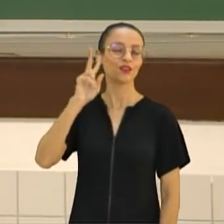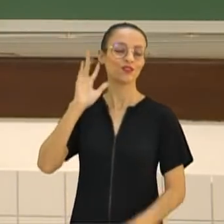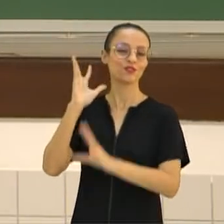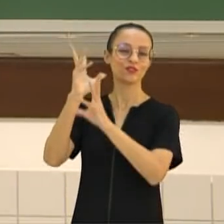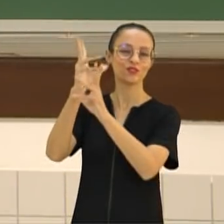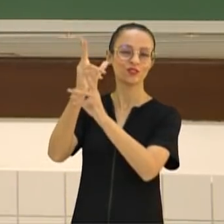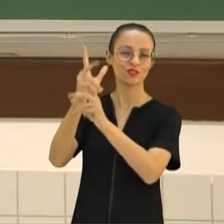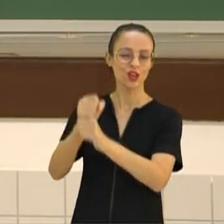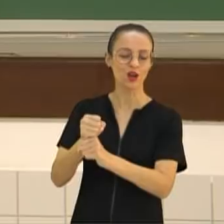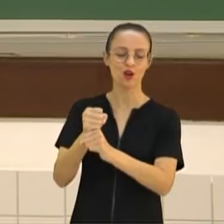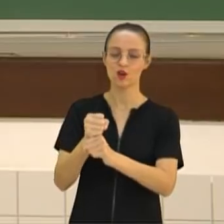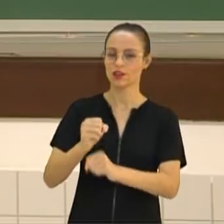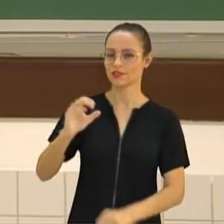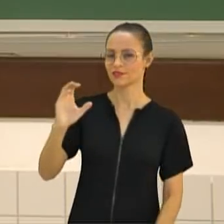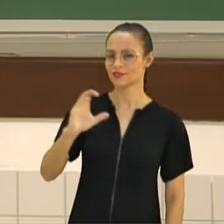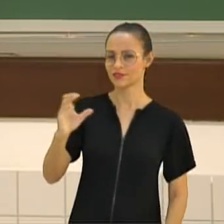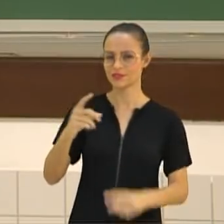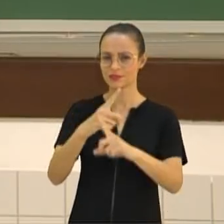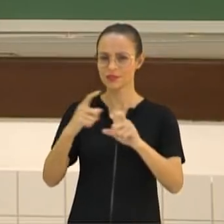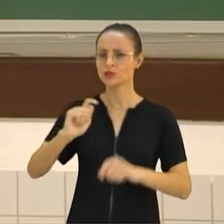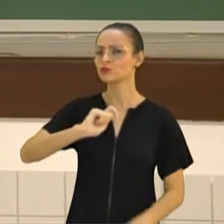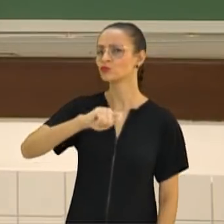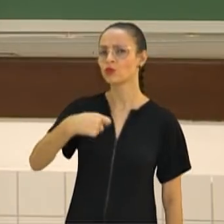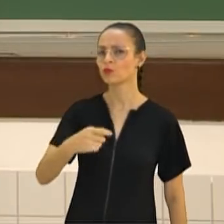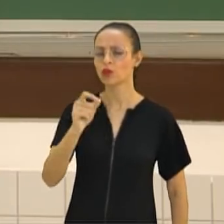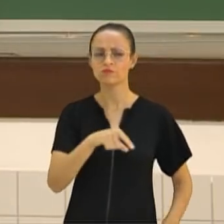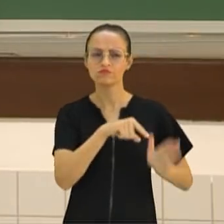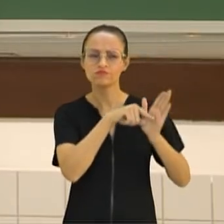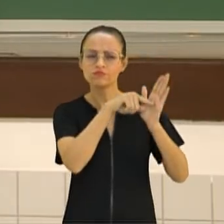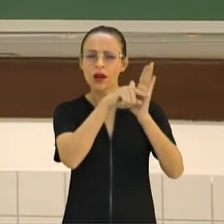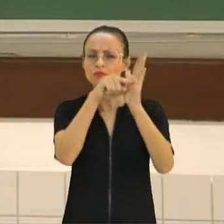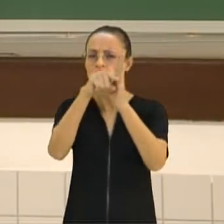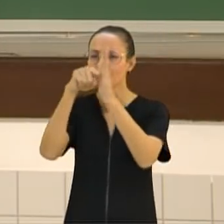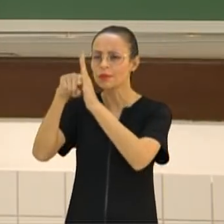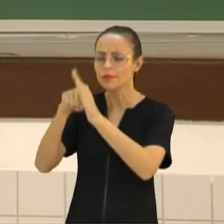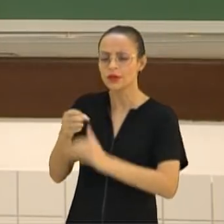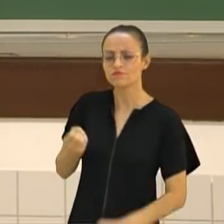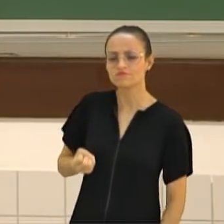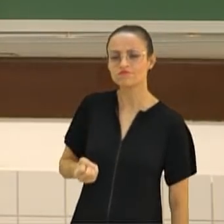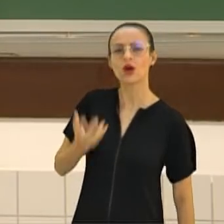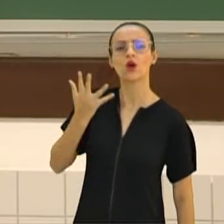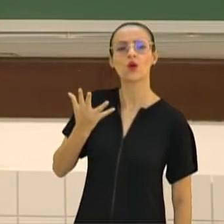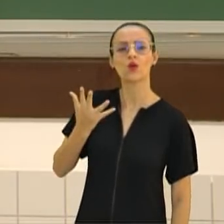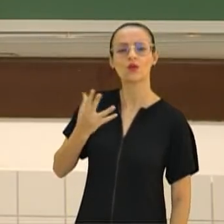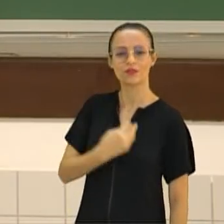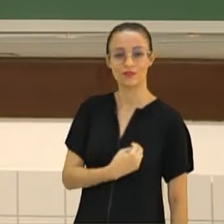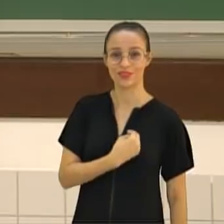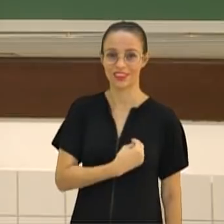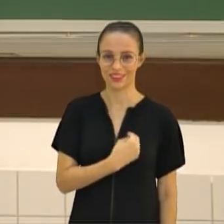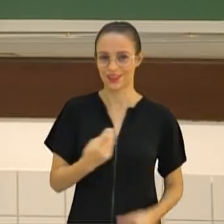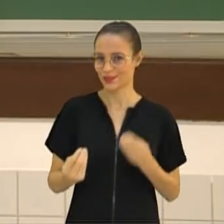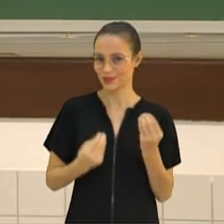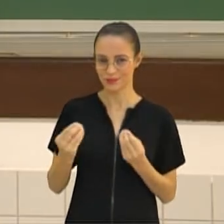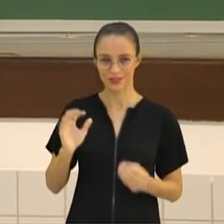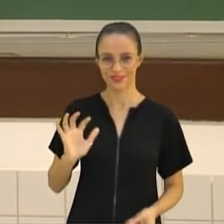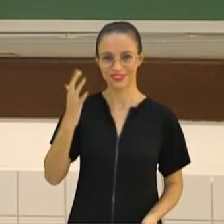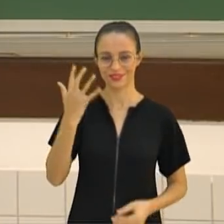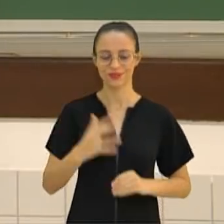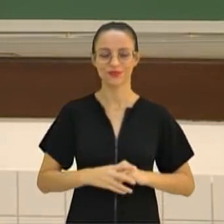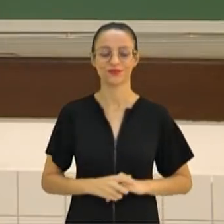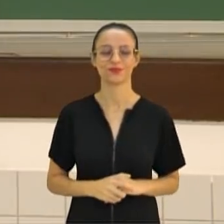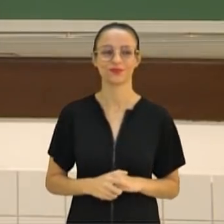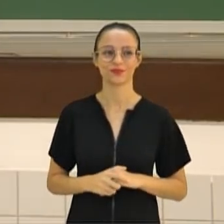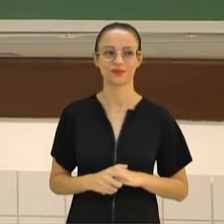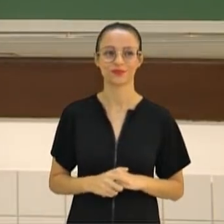da ciência sobre as investigações assim sobre a origem da vida, o surgimento, como aconteceu. Beleza? Então